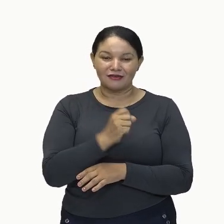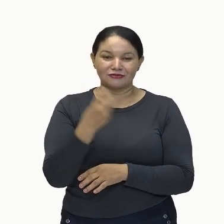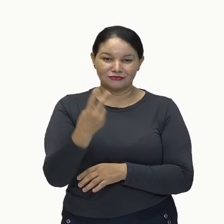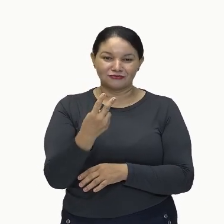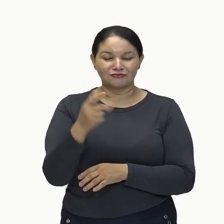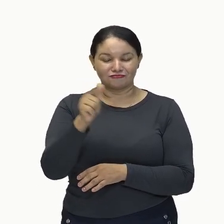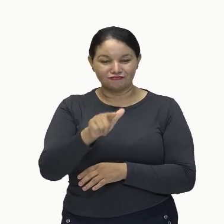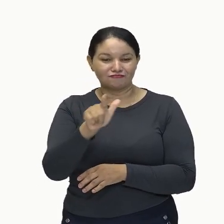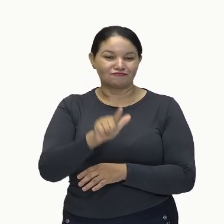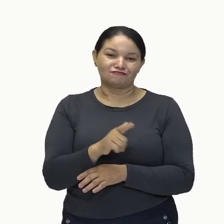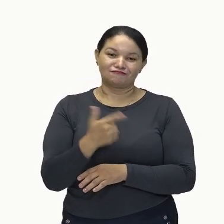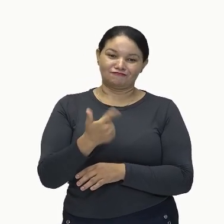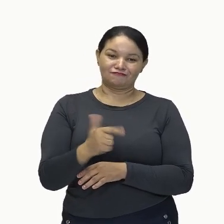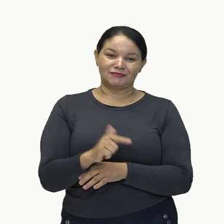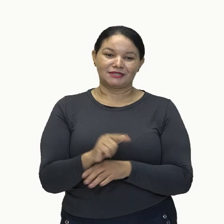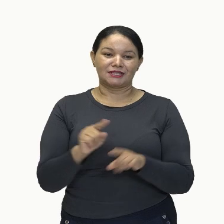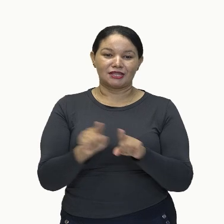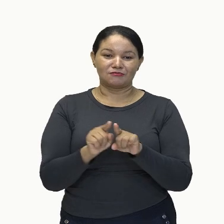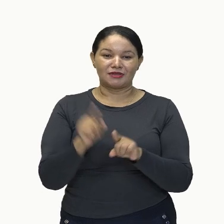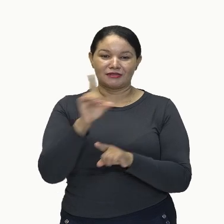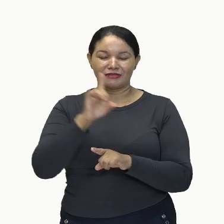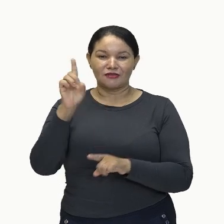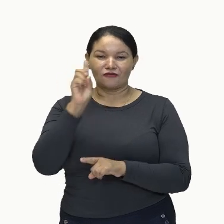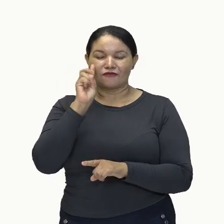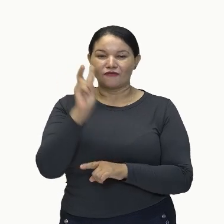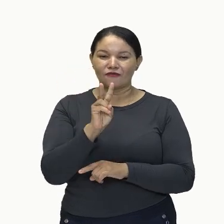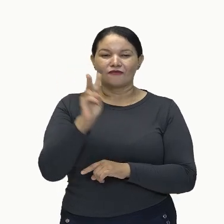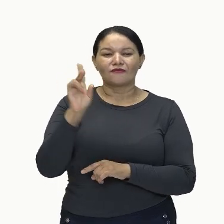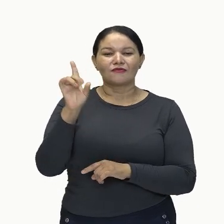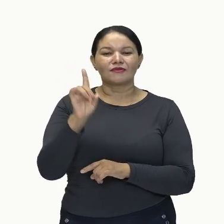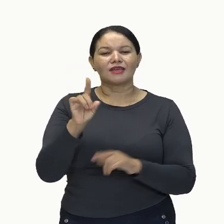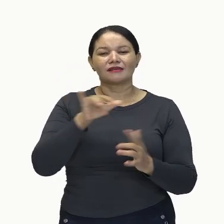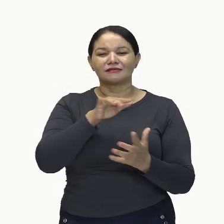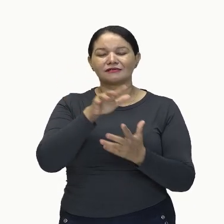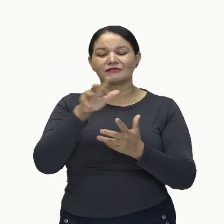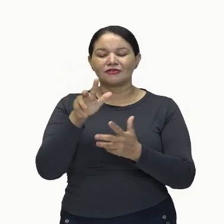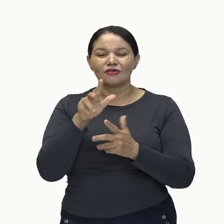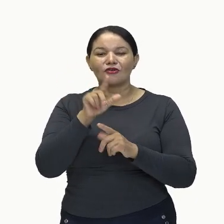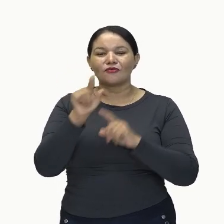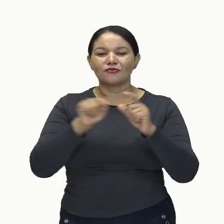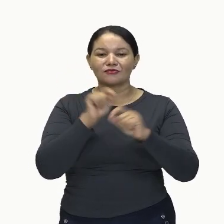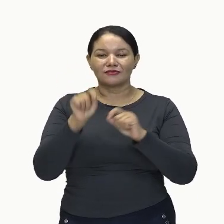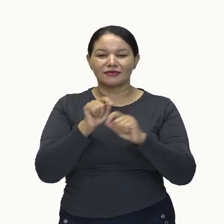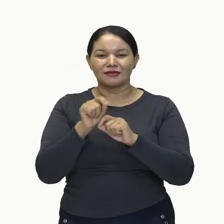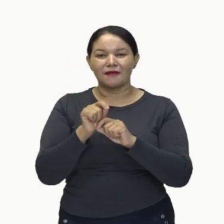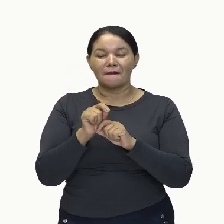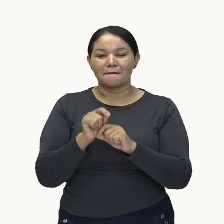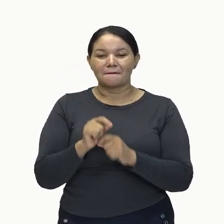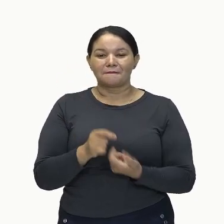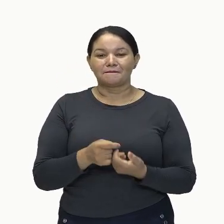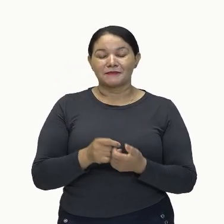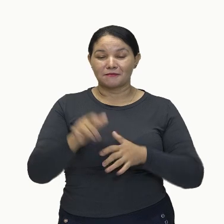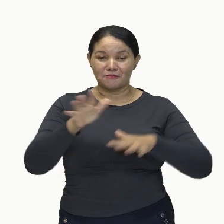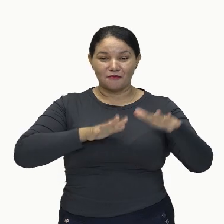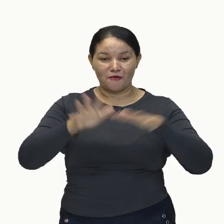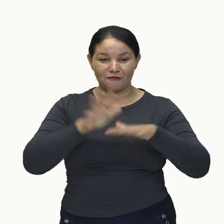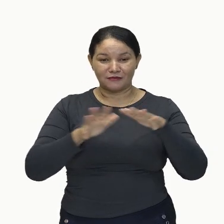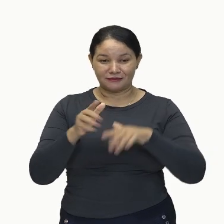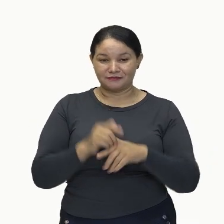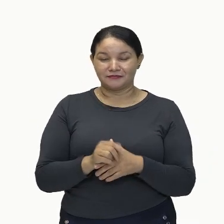deriva, e a circulação e o movimento infinito, ainda não estamos habituados com o